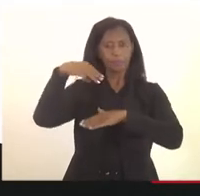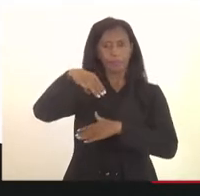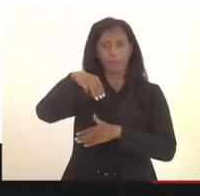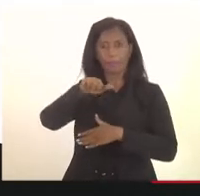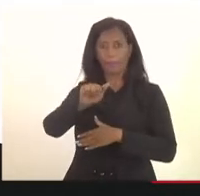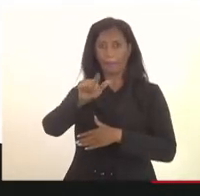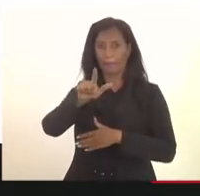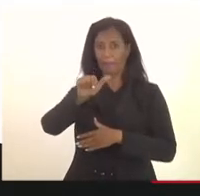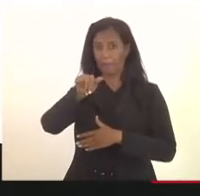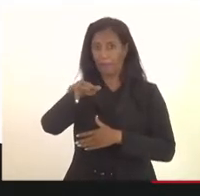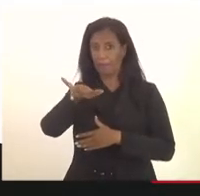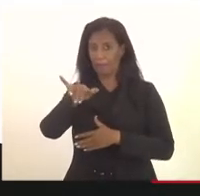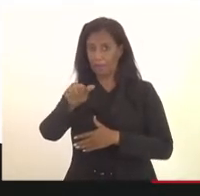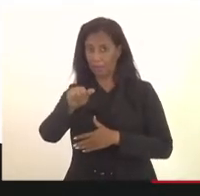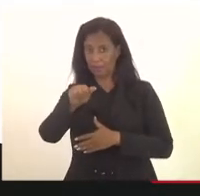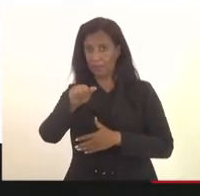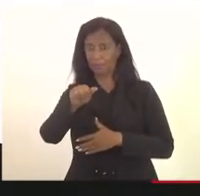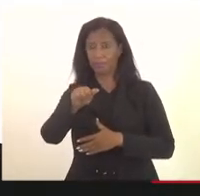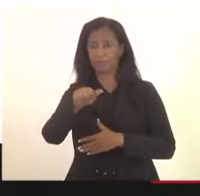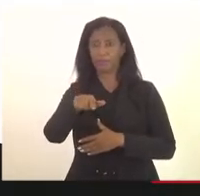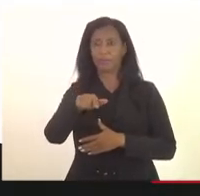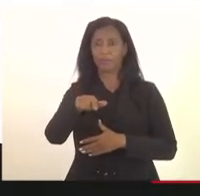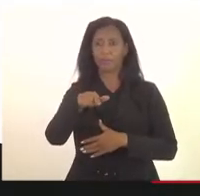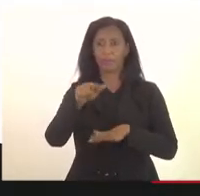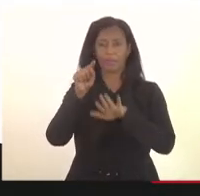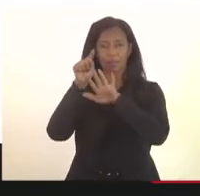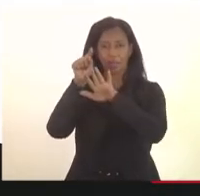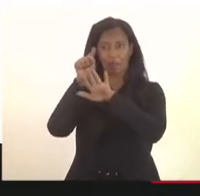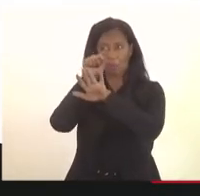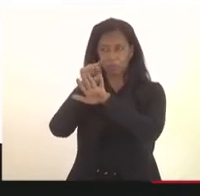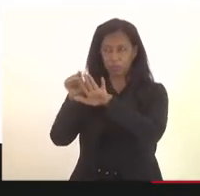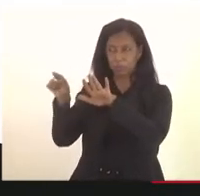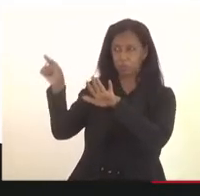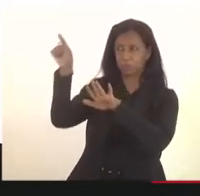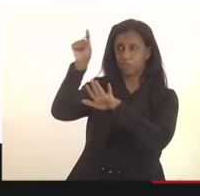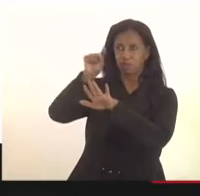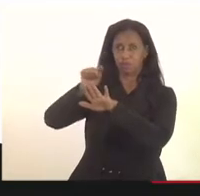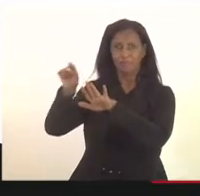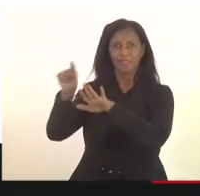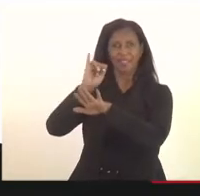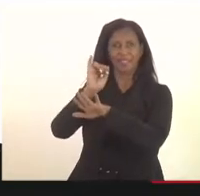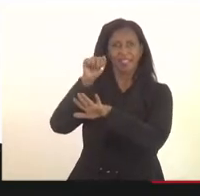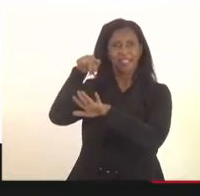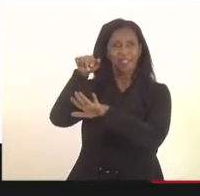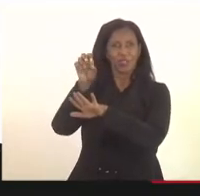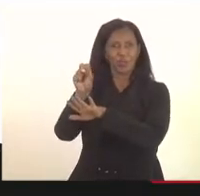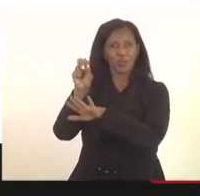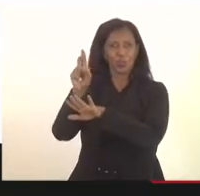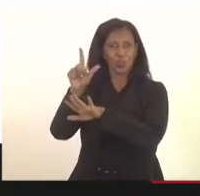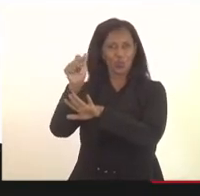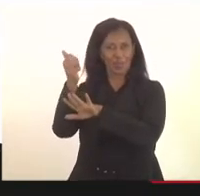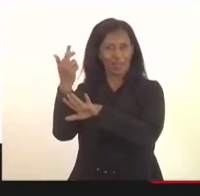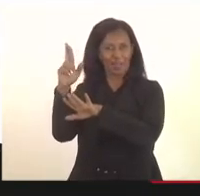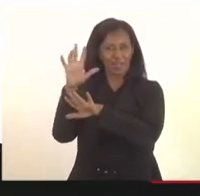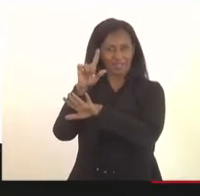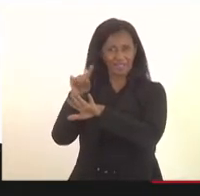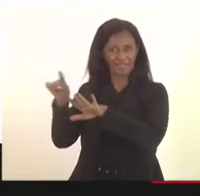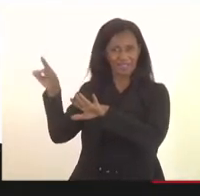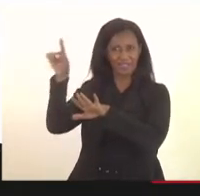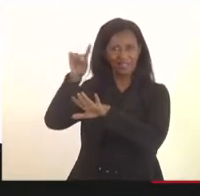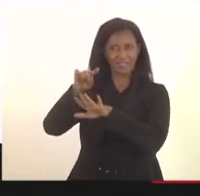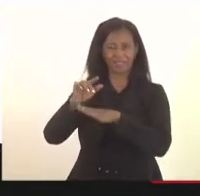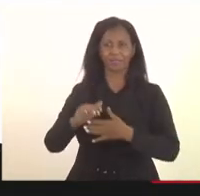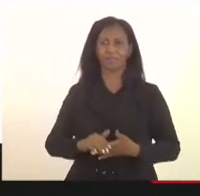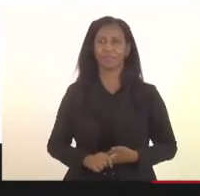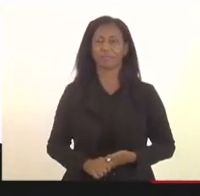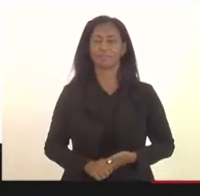que a gente vê que é a parte insular, né, onde é o Sarawak. Né? Desculpa, deputado. Não,